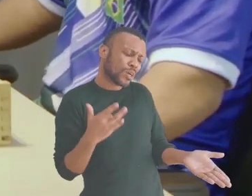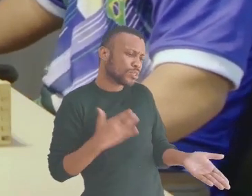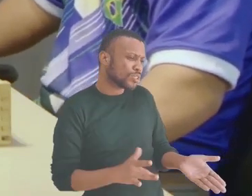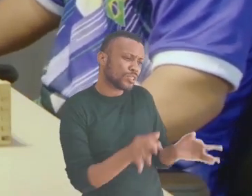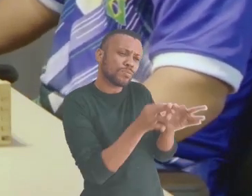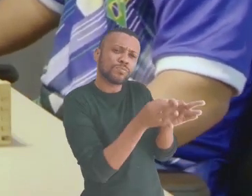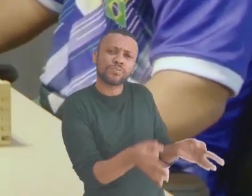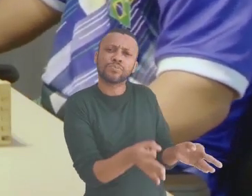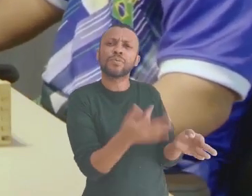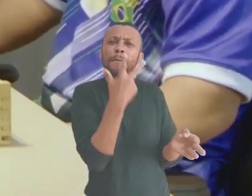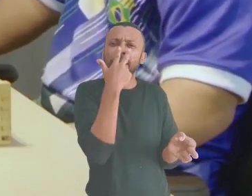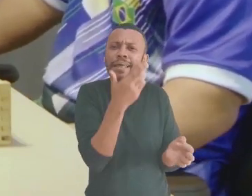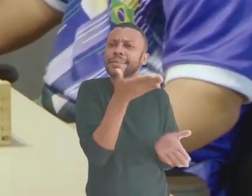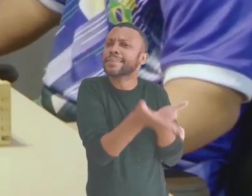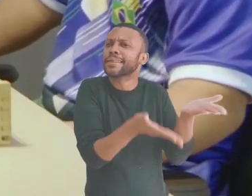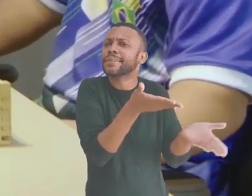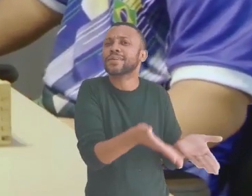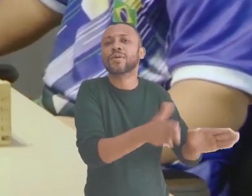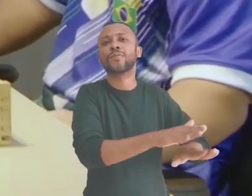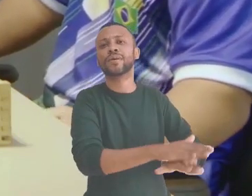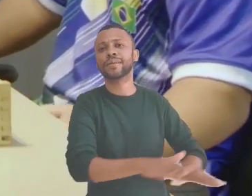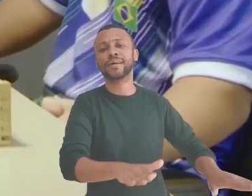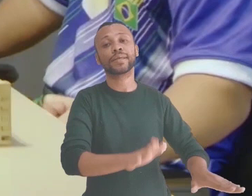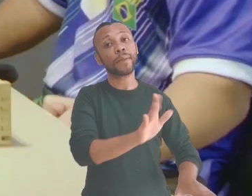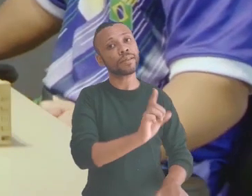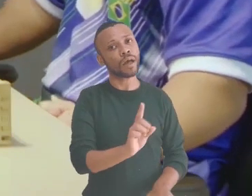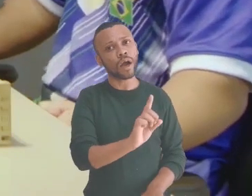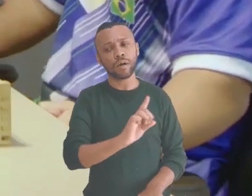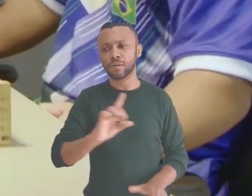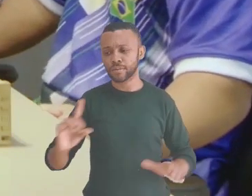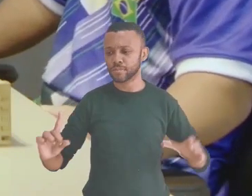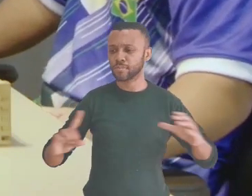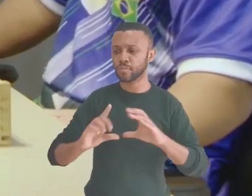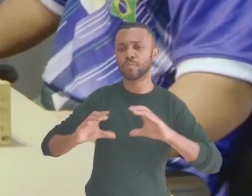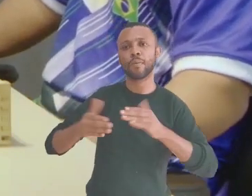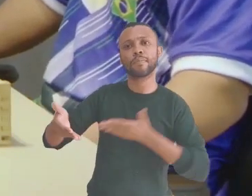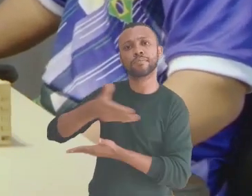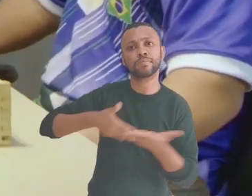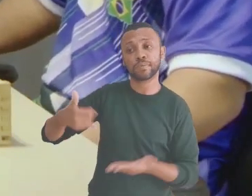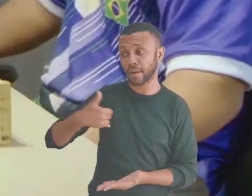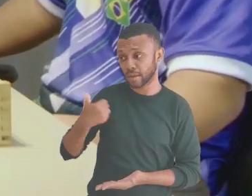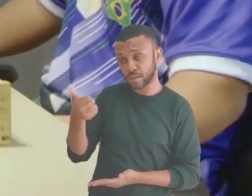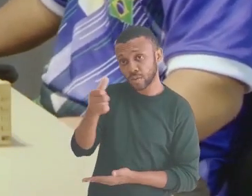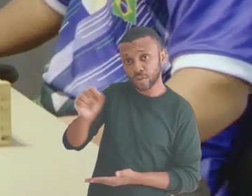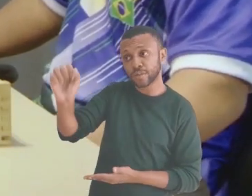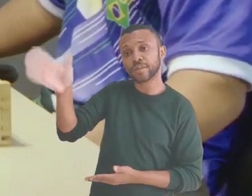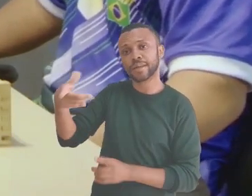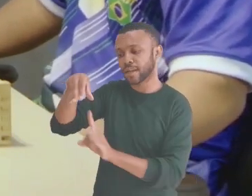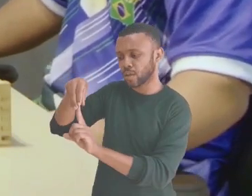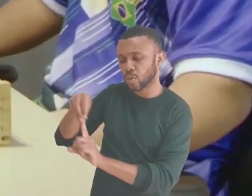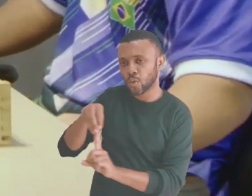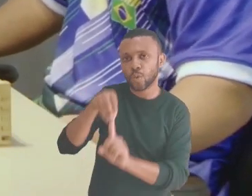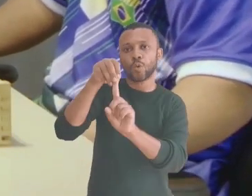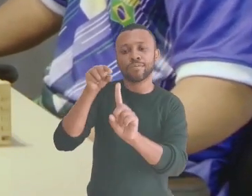atuação maravilhosa dentro da cultura, o amigo que, apesar da pouca idade, já está se destacando no esporte.